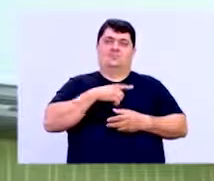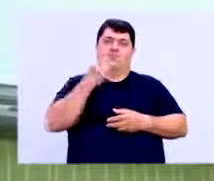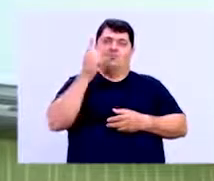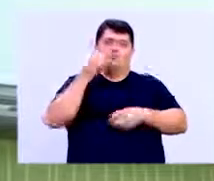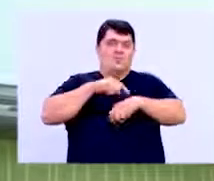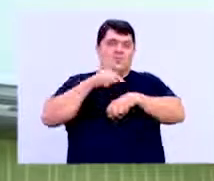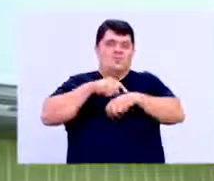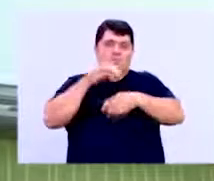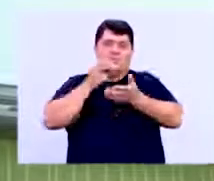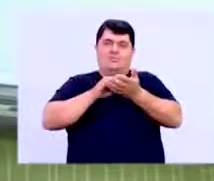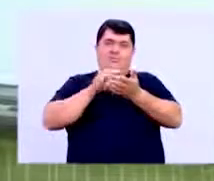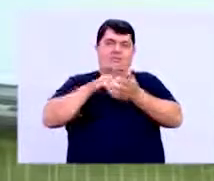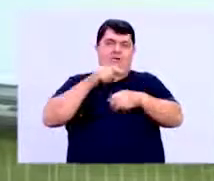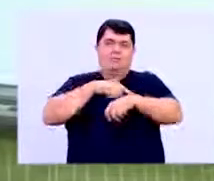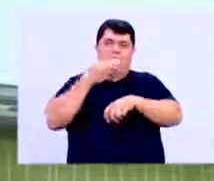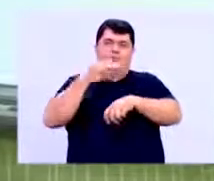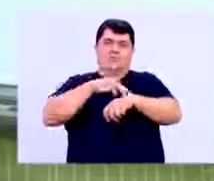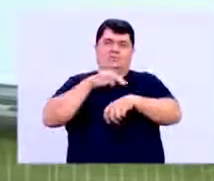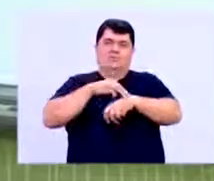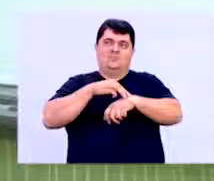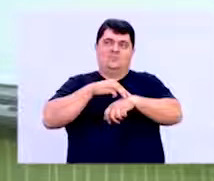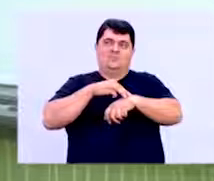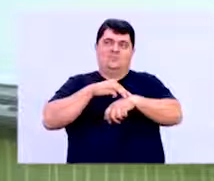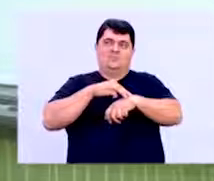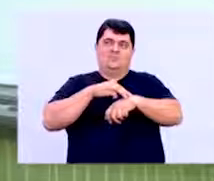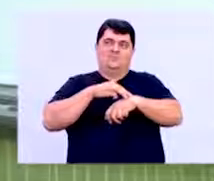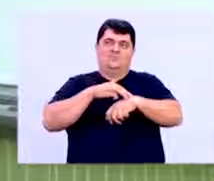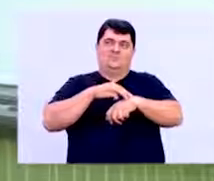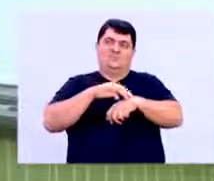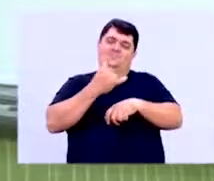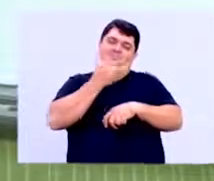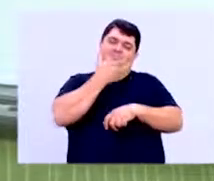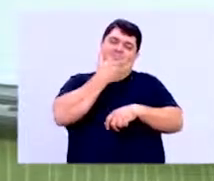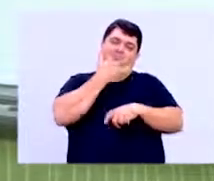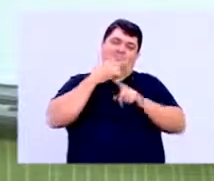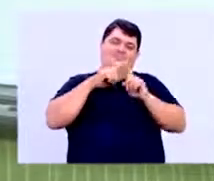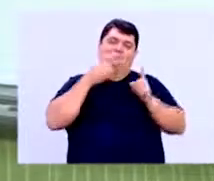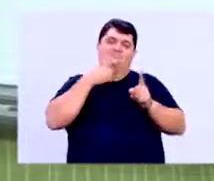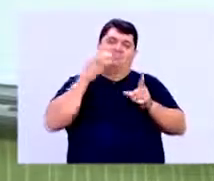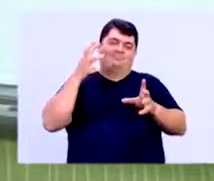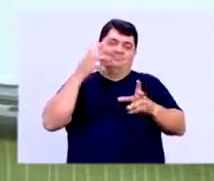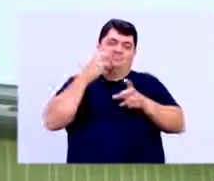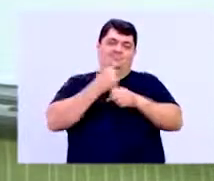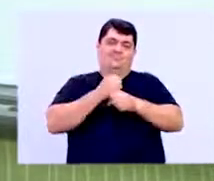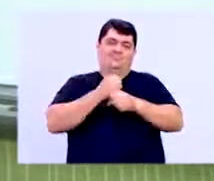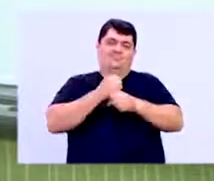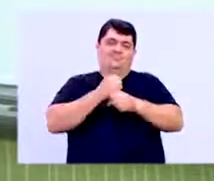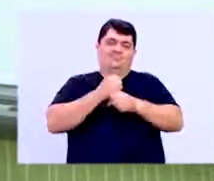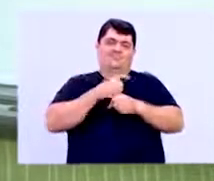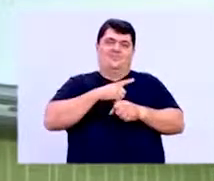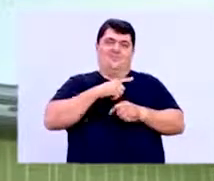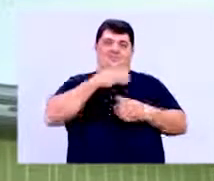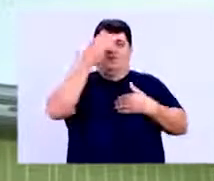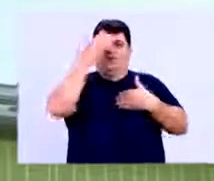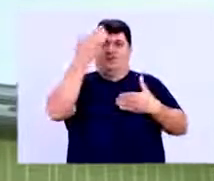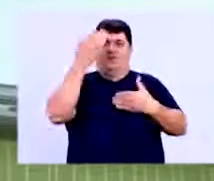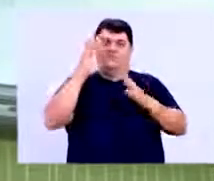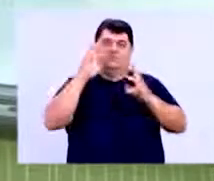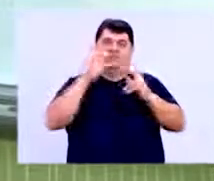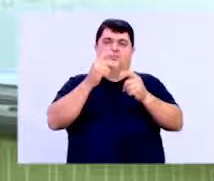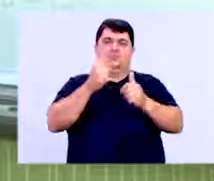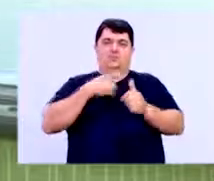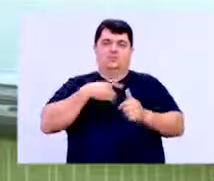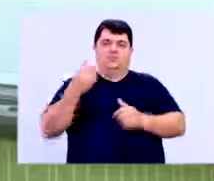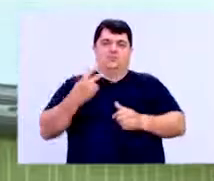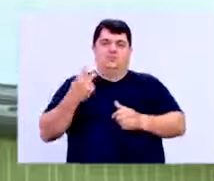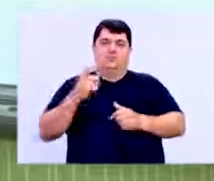minuto, vai acabar. Bom, infelizmente não conseguimos rever tudo. Eu queria também agradecer o pessoal da produção, que vocês pensam que só